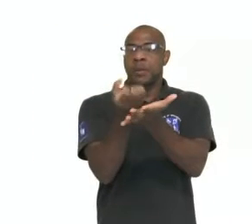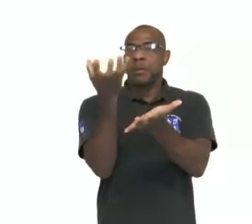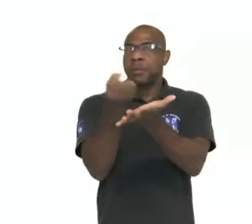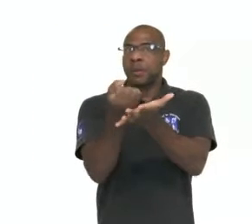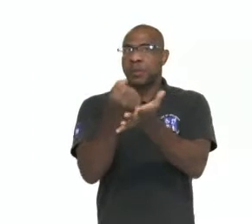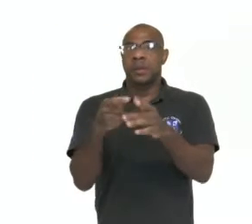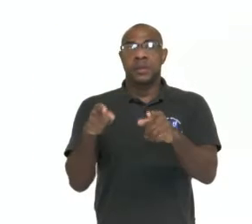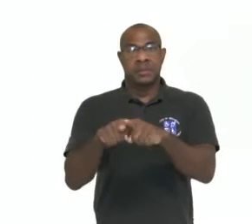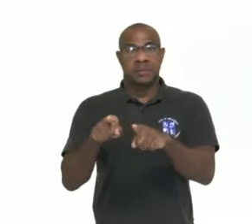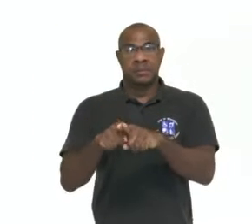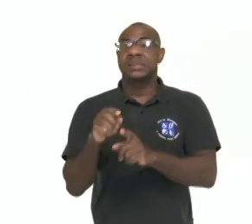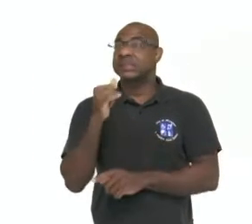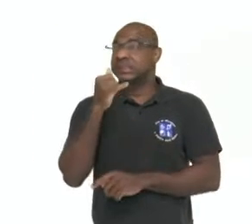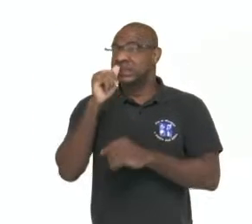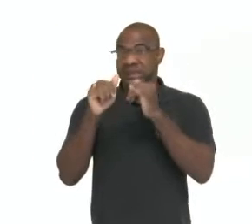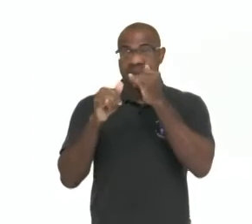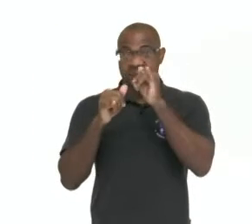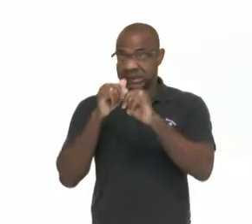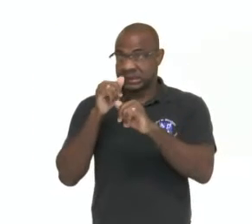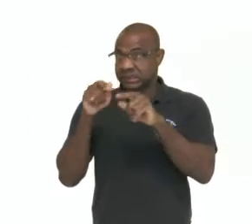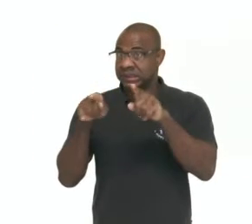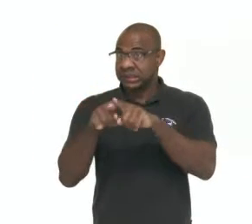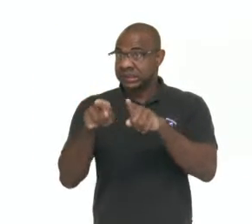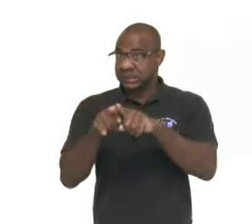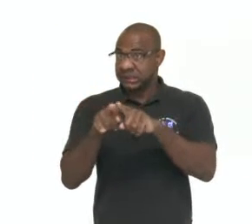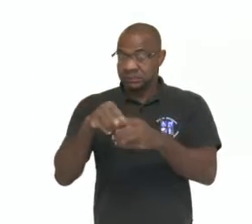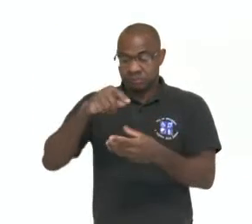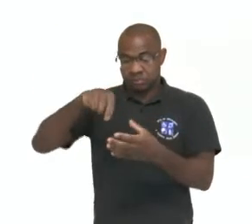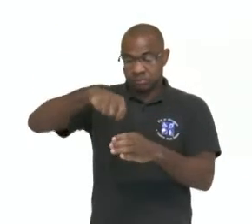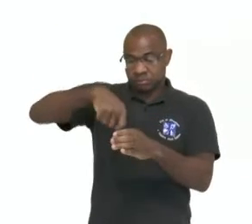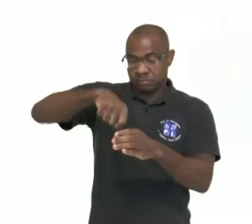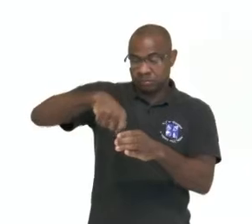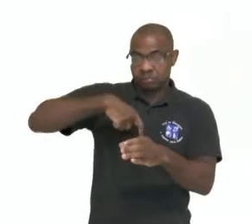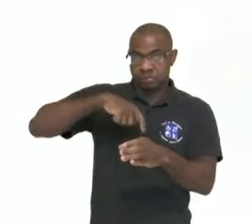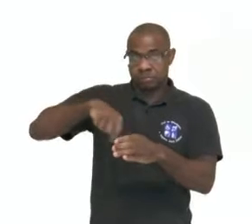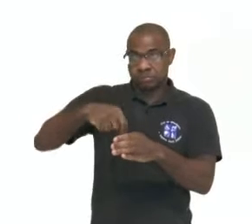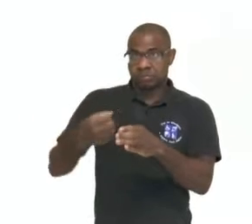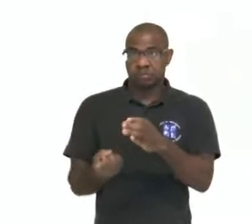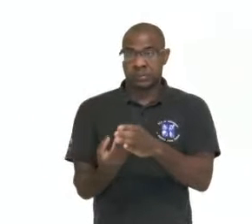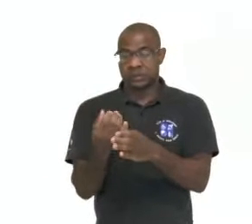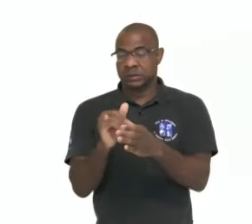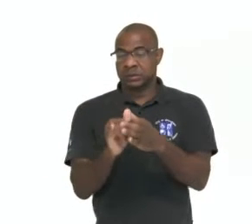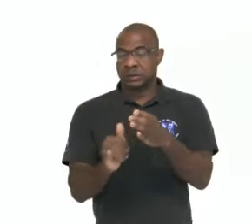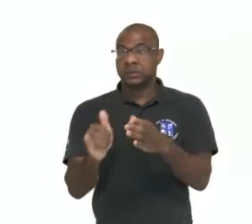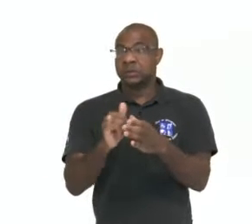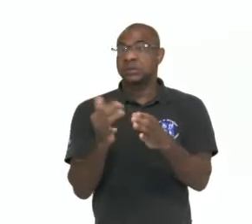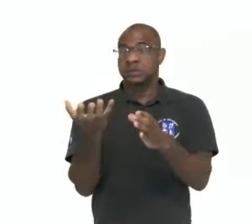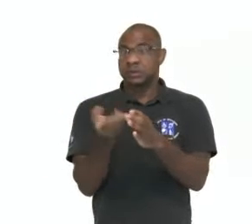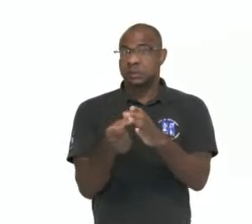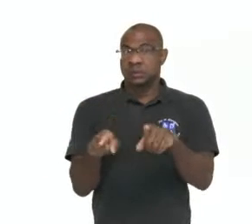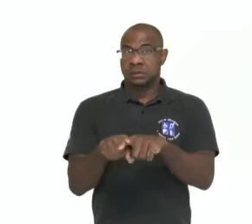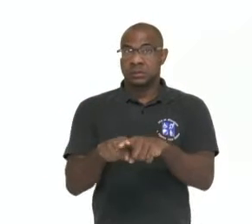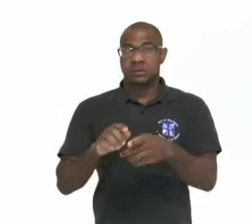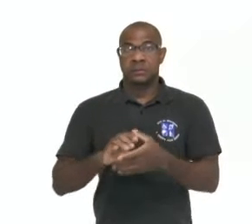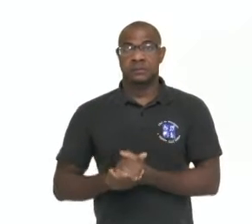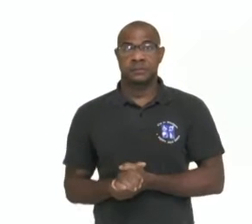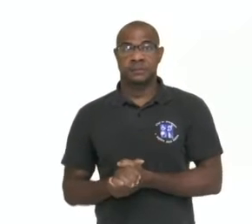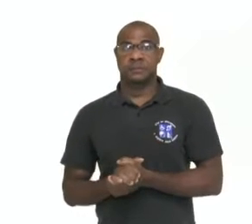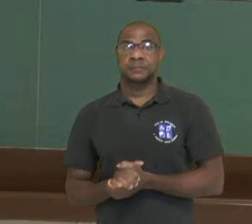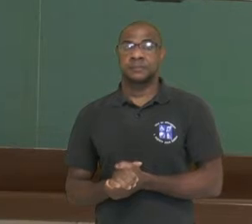eletricidade quando em meio aquoso, ou seja, quando dissolvido em água, ou fundidos quando estão na versão de